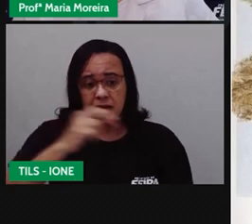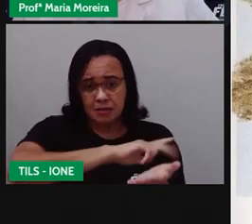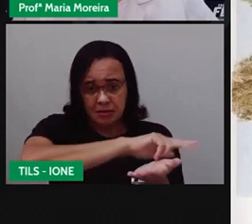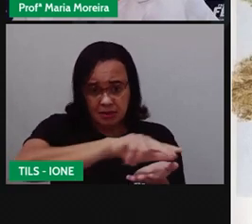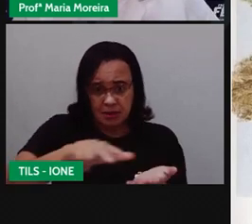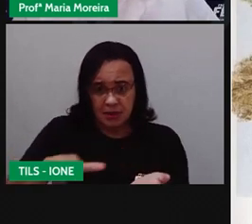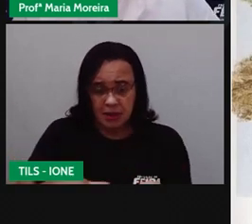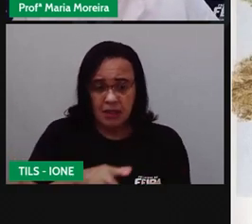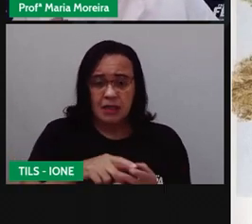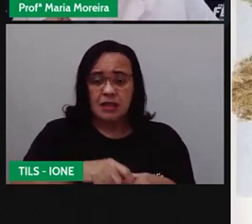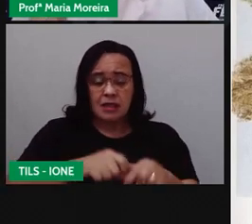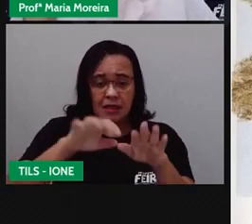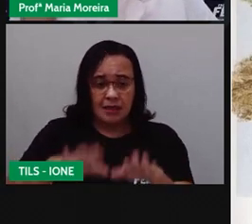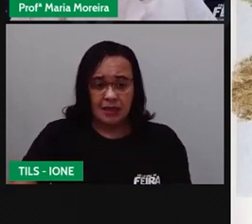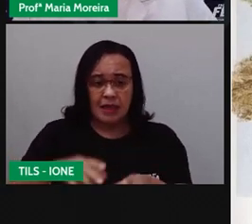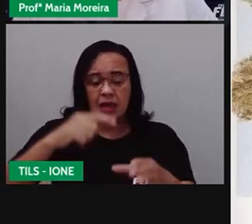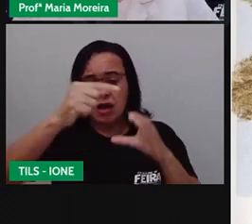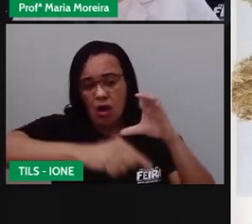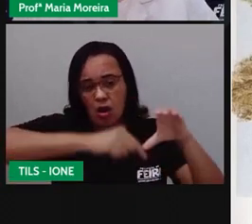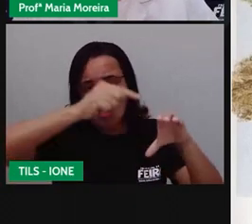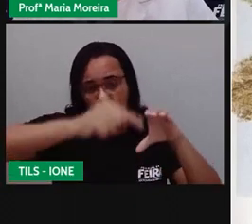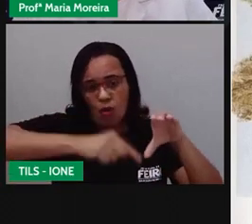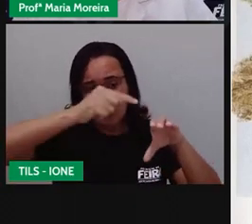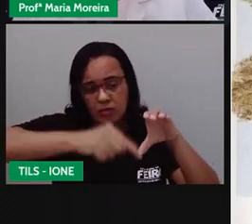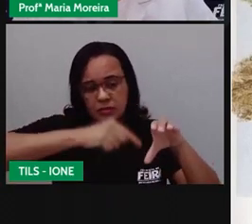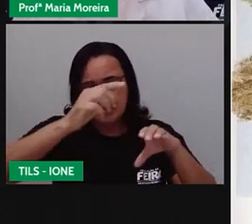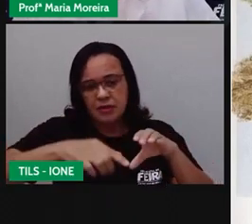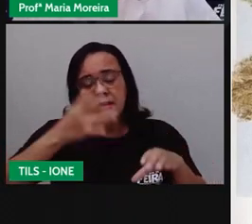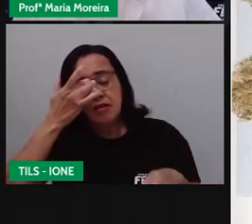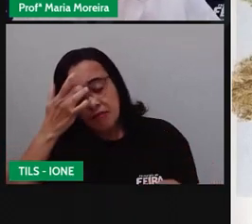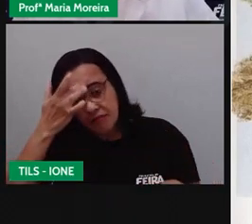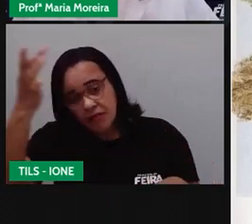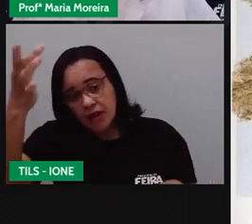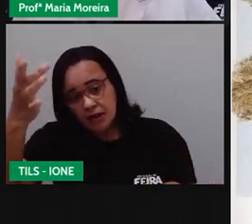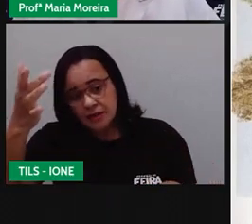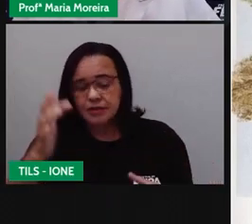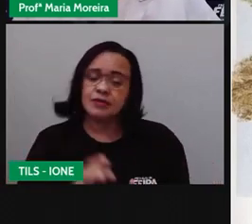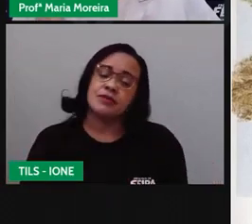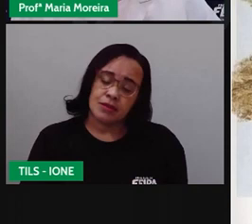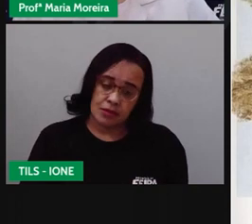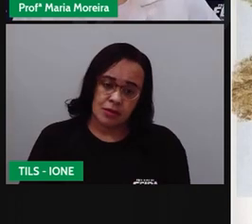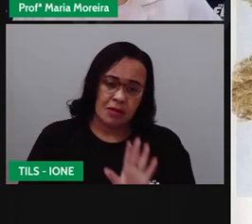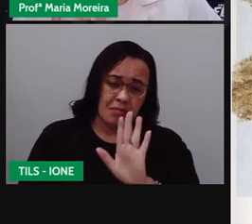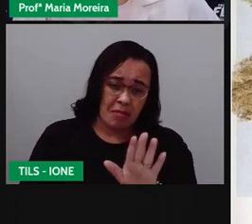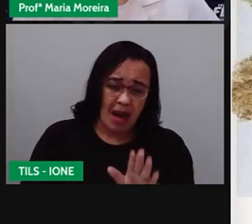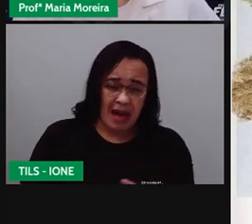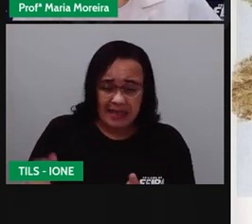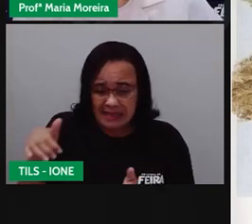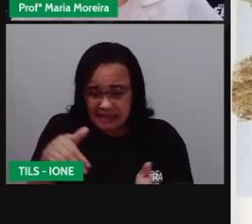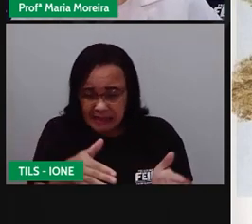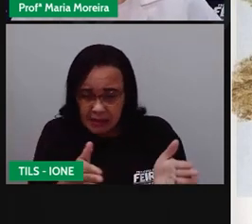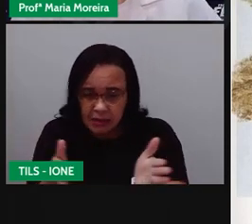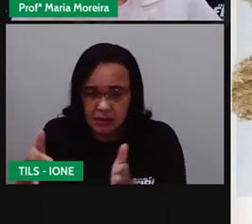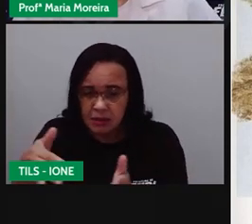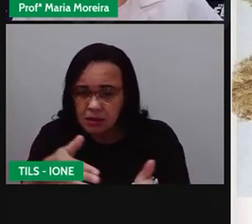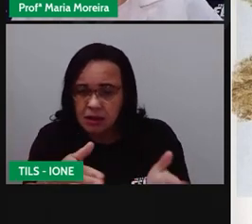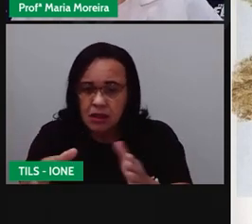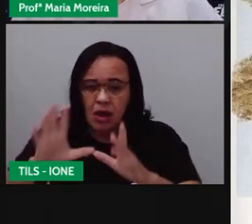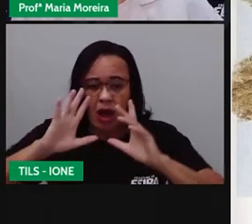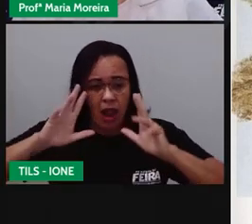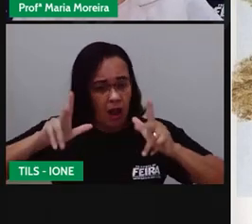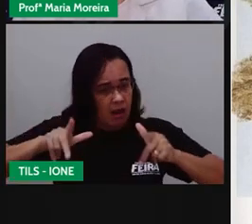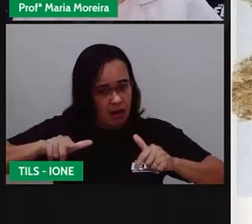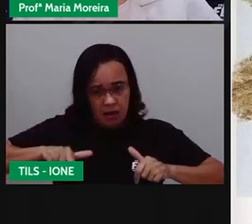aí terrestre, a roda, na verdade, facilitava, mas que se o caminho ele fosse limpo e